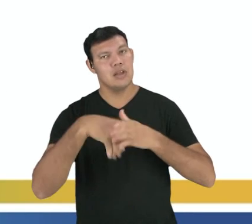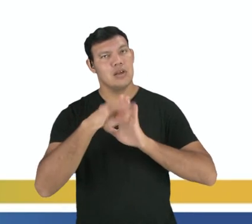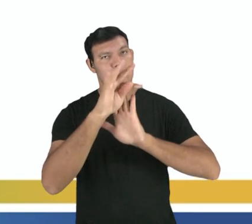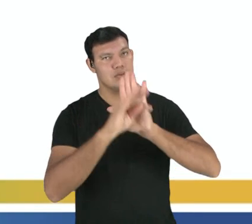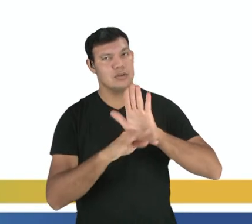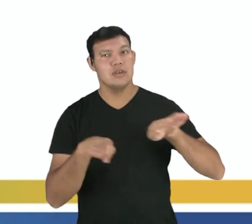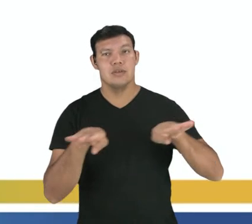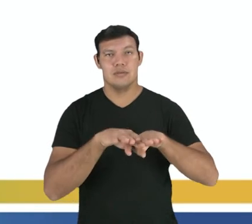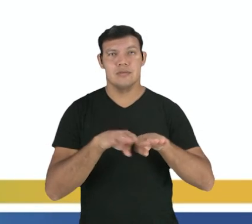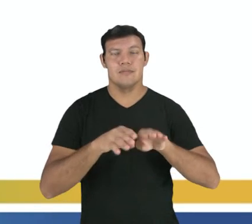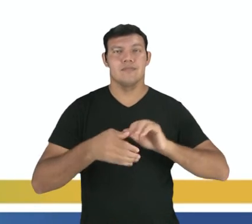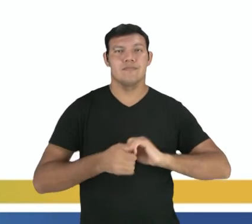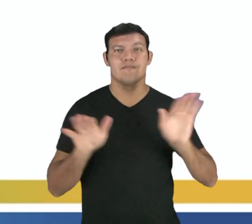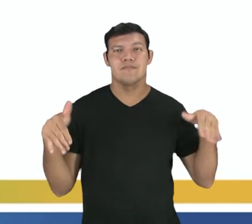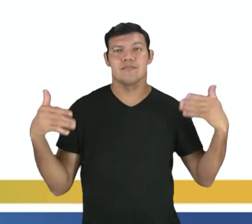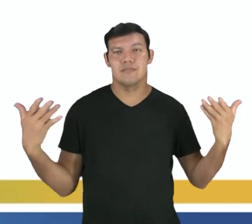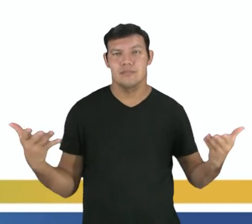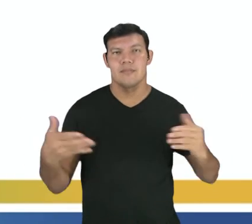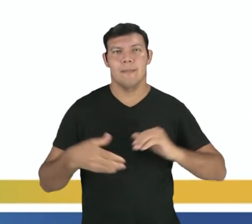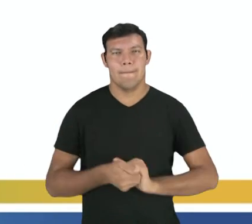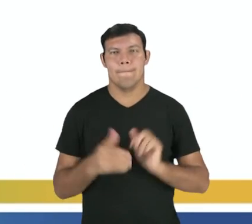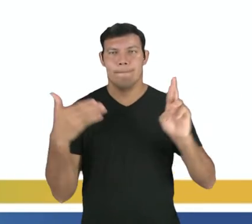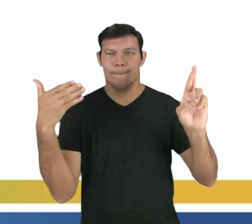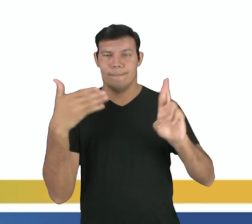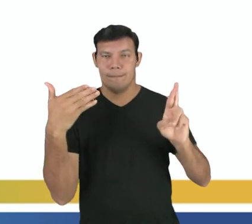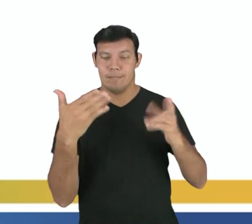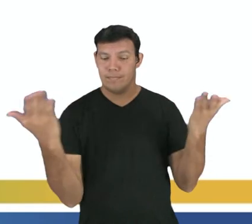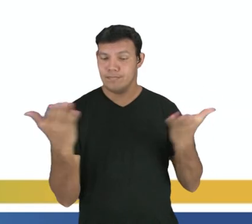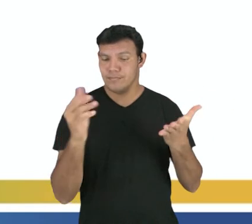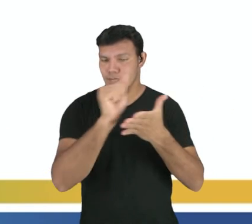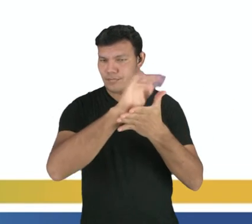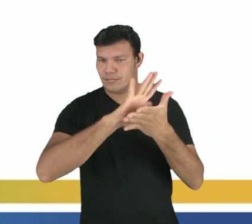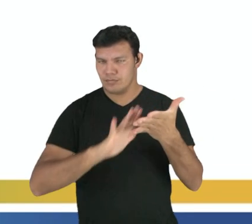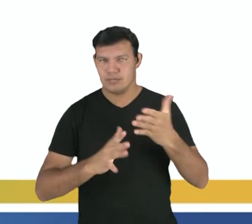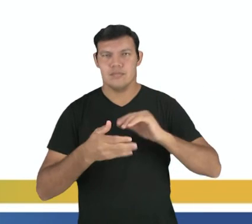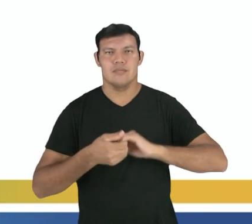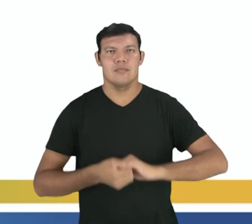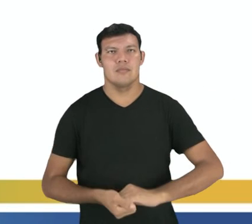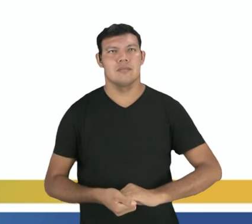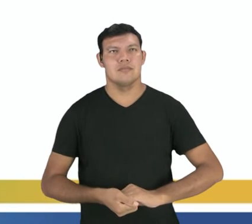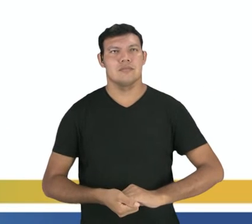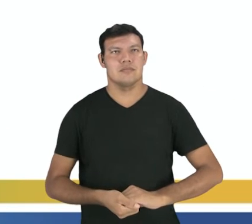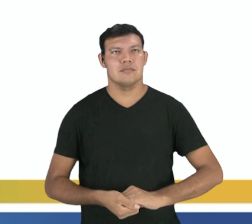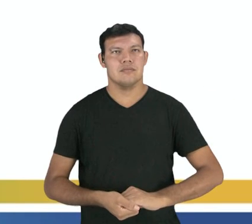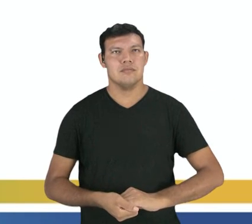bom? Então, com relação a isso, vamos para o nosso exercitando, né?